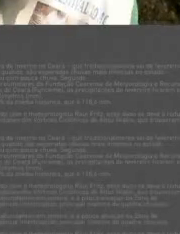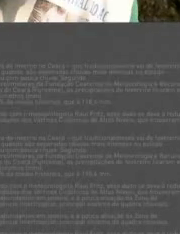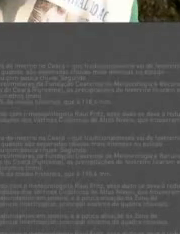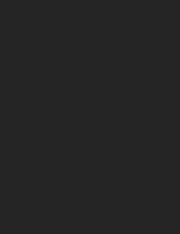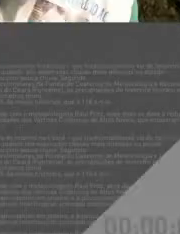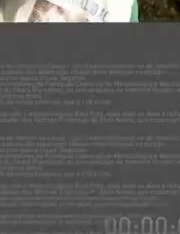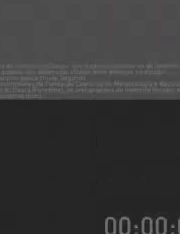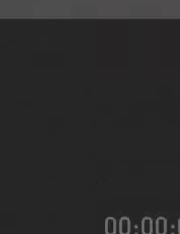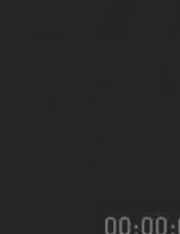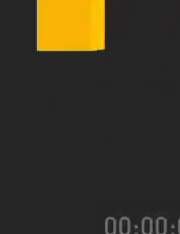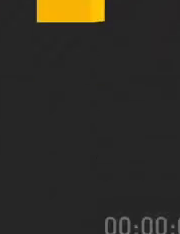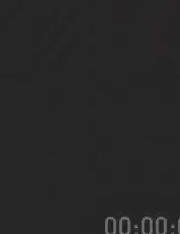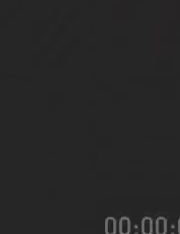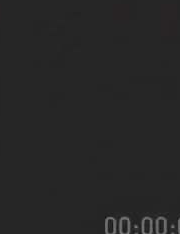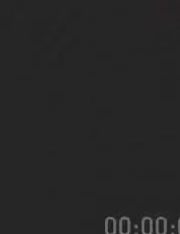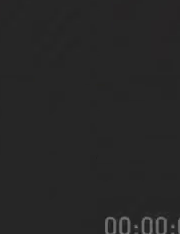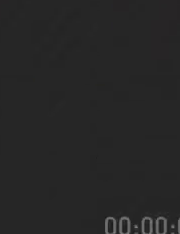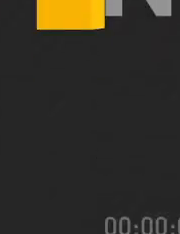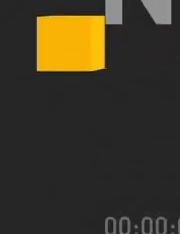ae